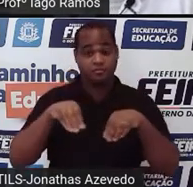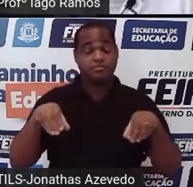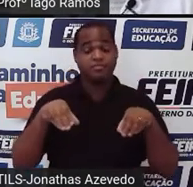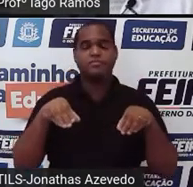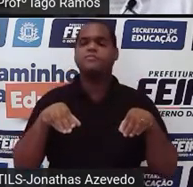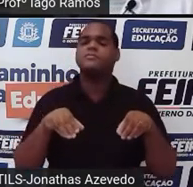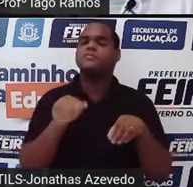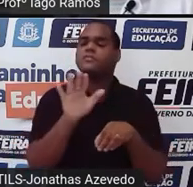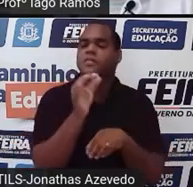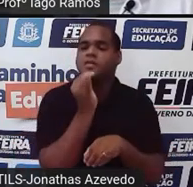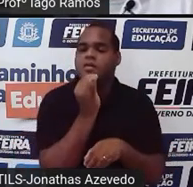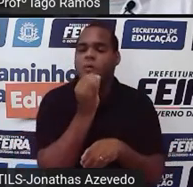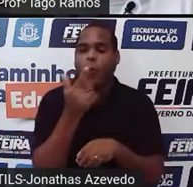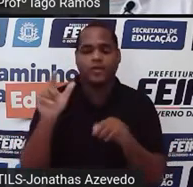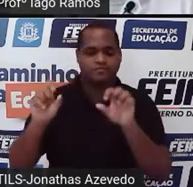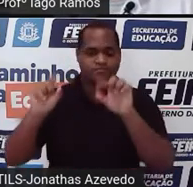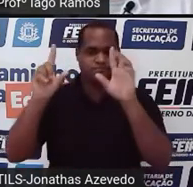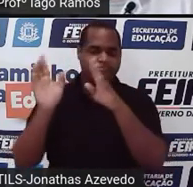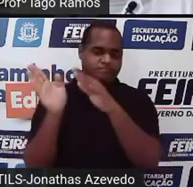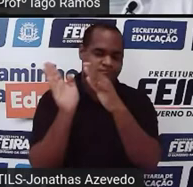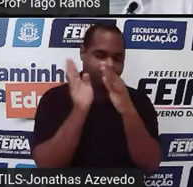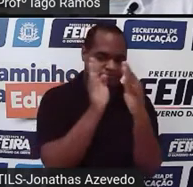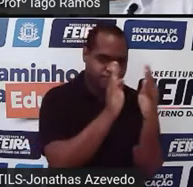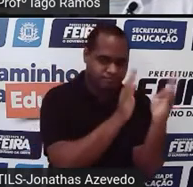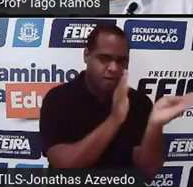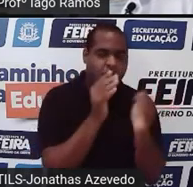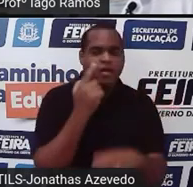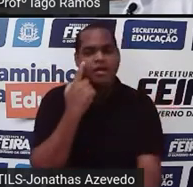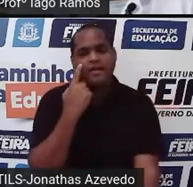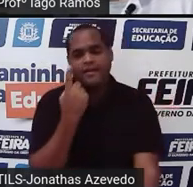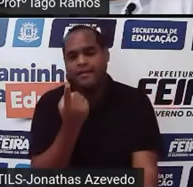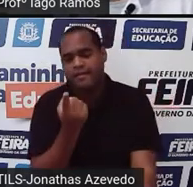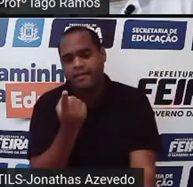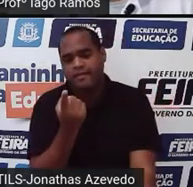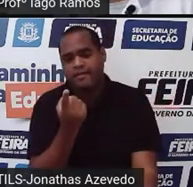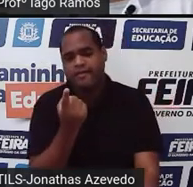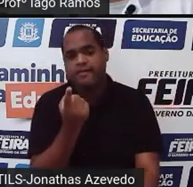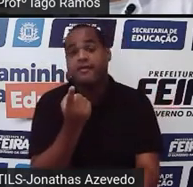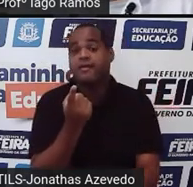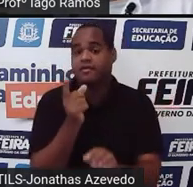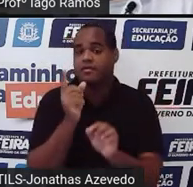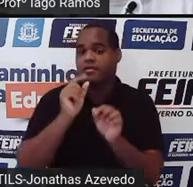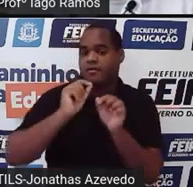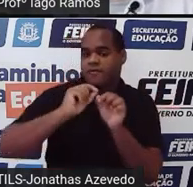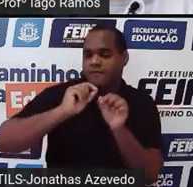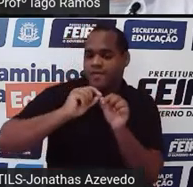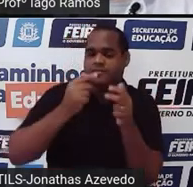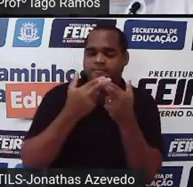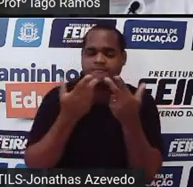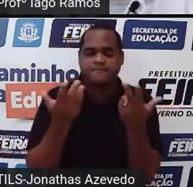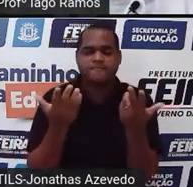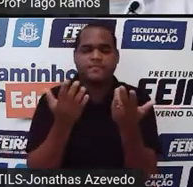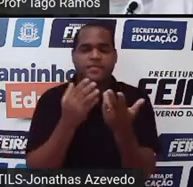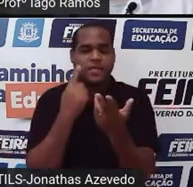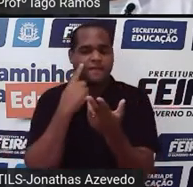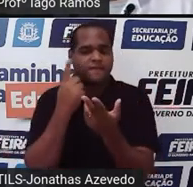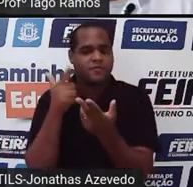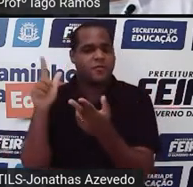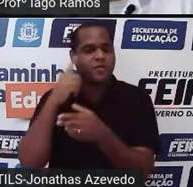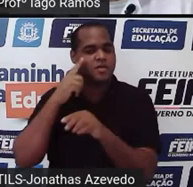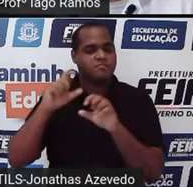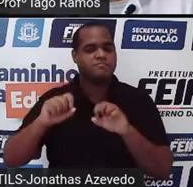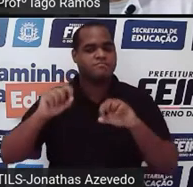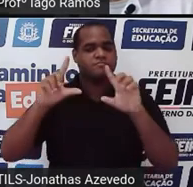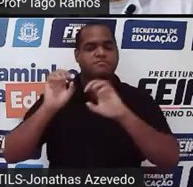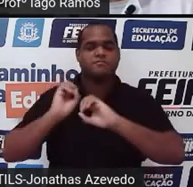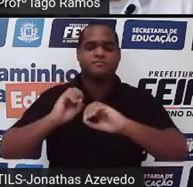então vem aqui na próxima tela Oi e aí ó eu fiz nessa essa parte aqui na outra aula